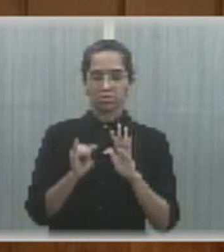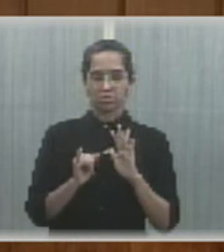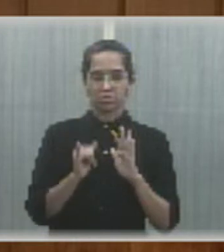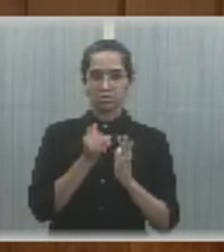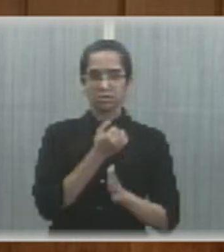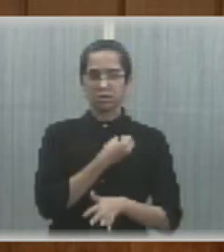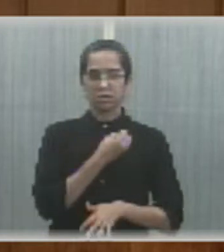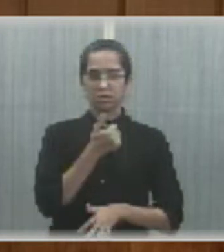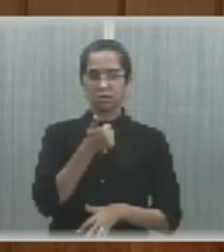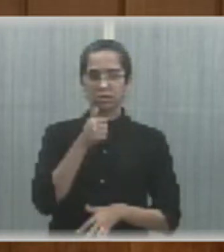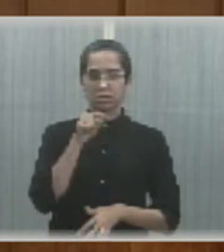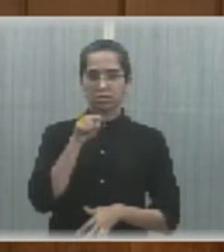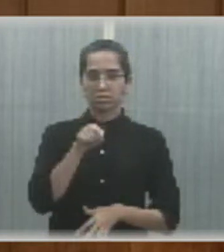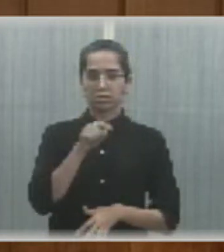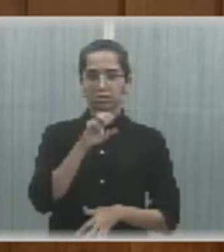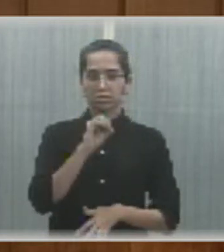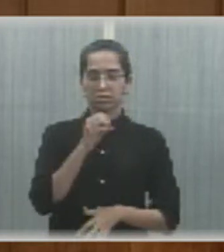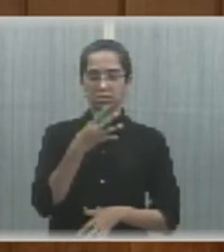de número